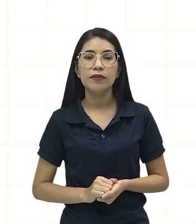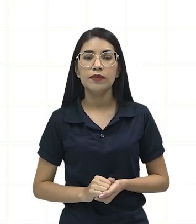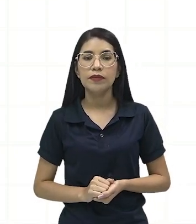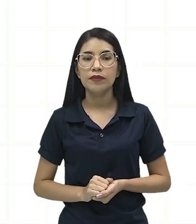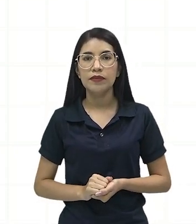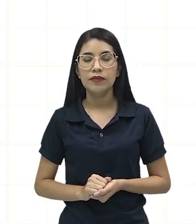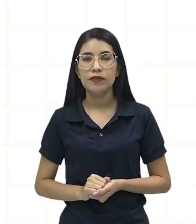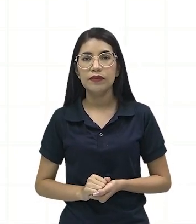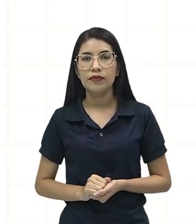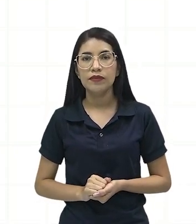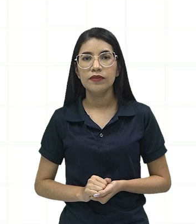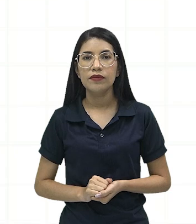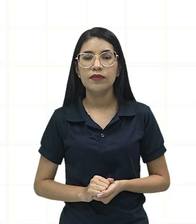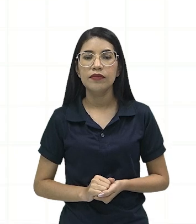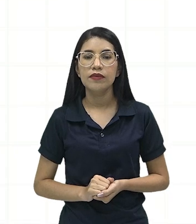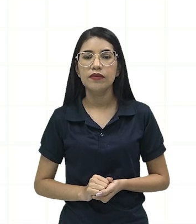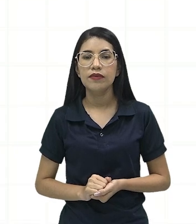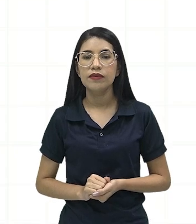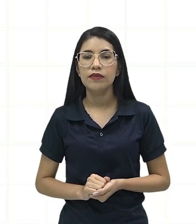Colossoma macropomo,